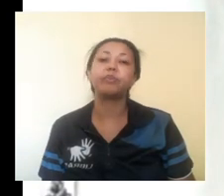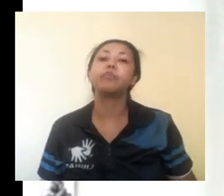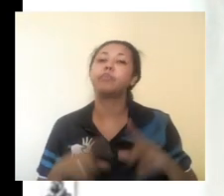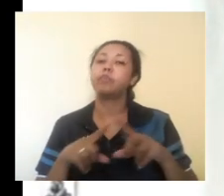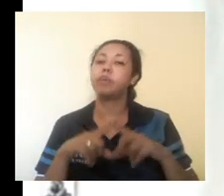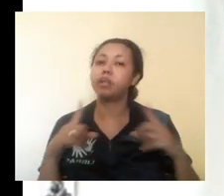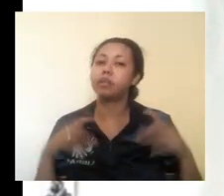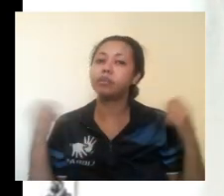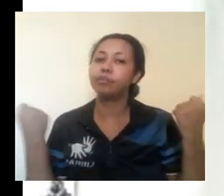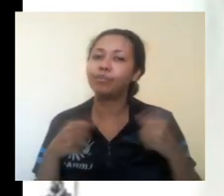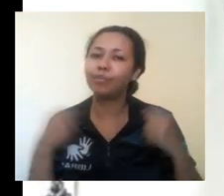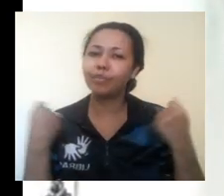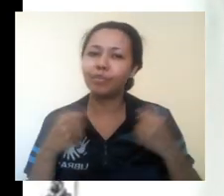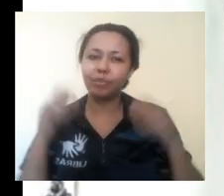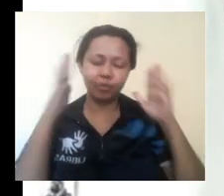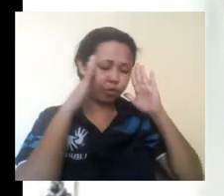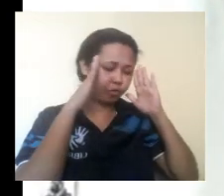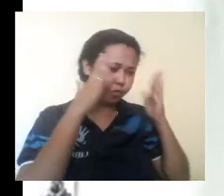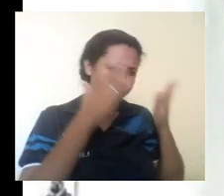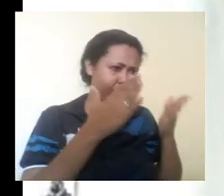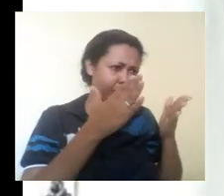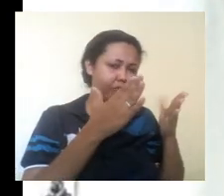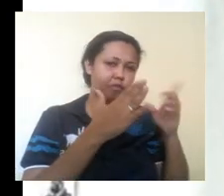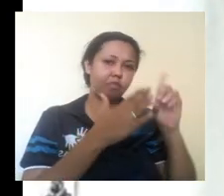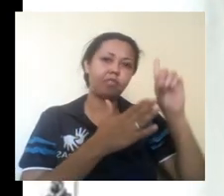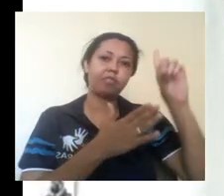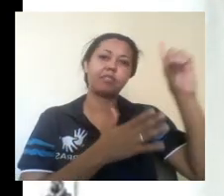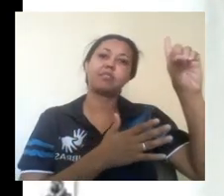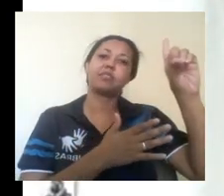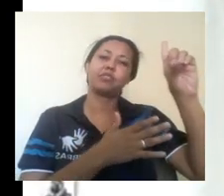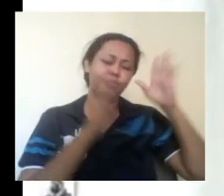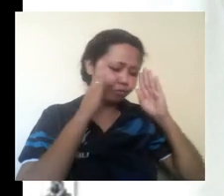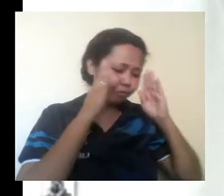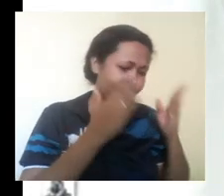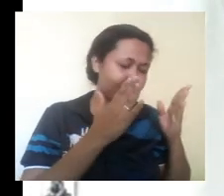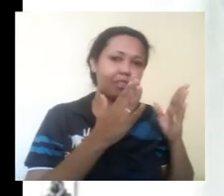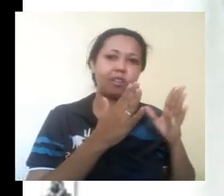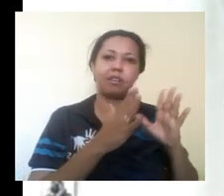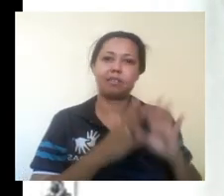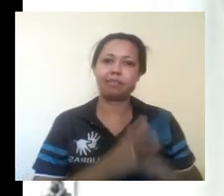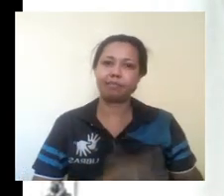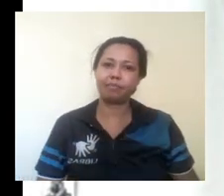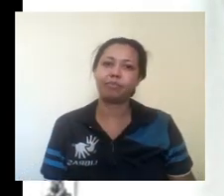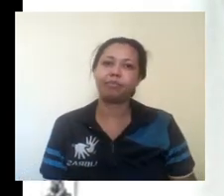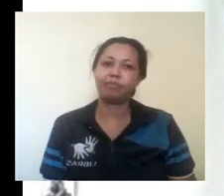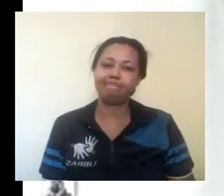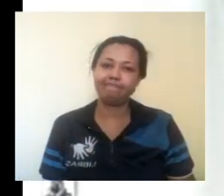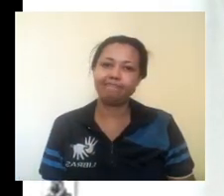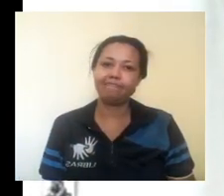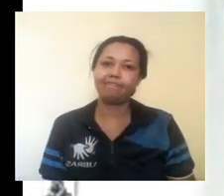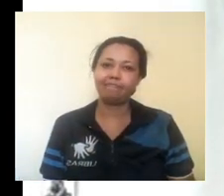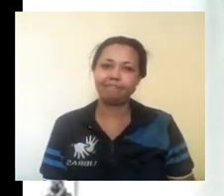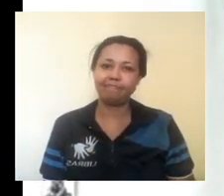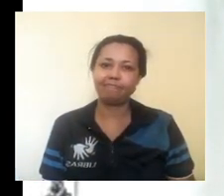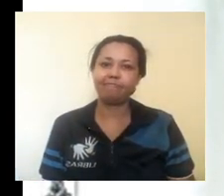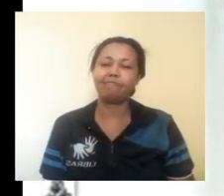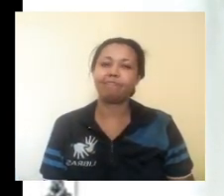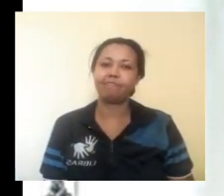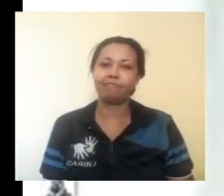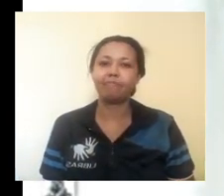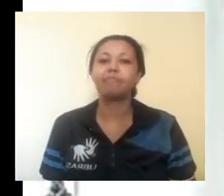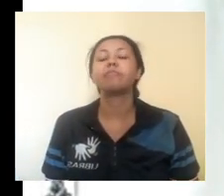Deus em qualquer época da nossa vida. E eu falei aqui para você desde uma jovem, quando a gente fala de jovem, eu falei de uma menina com 12 anos,